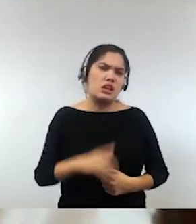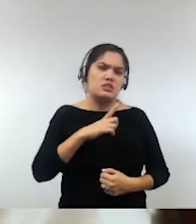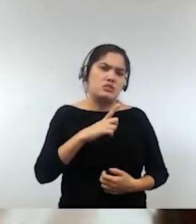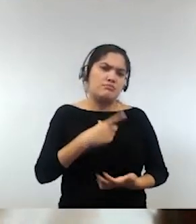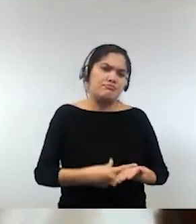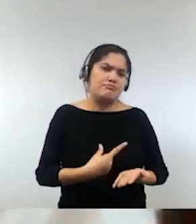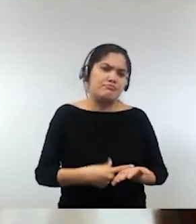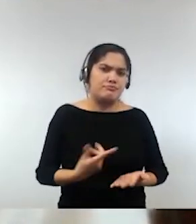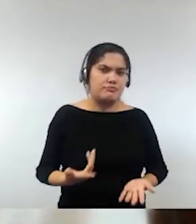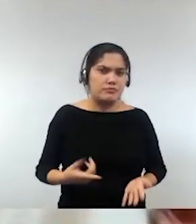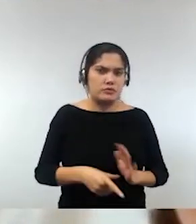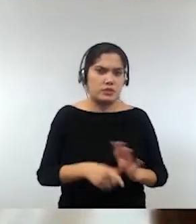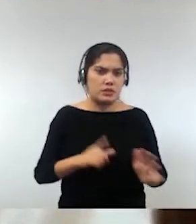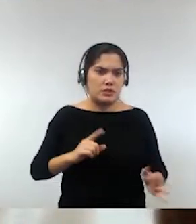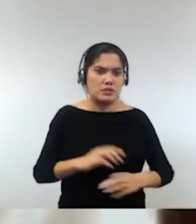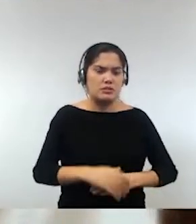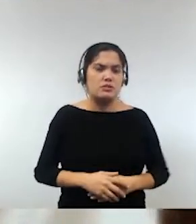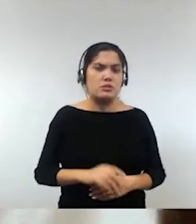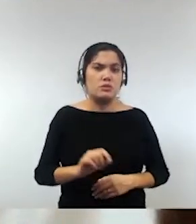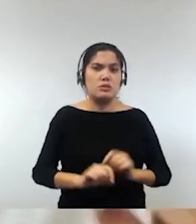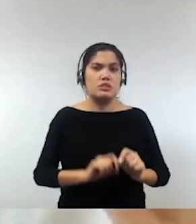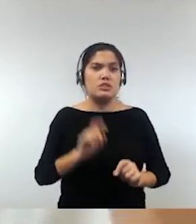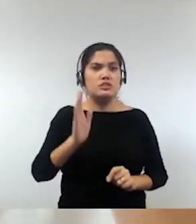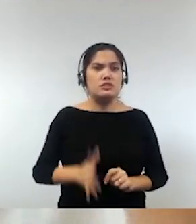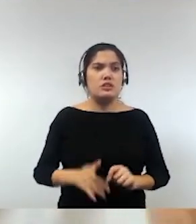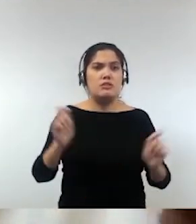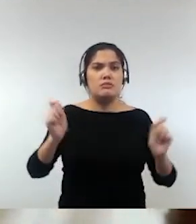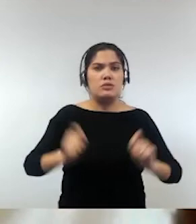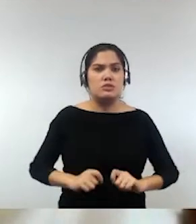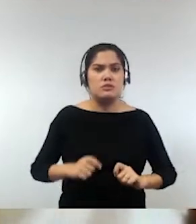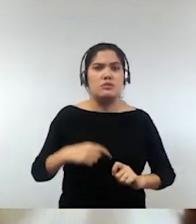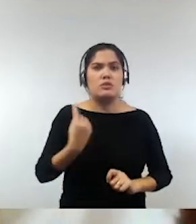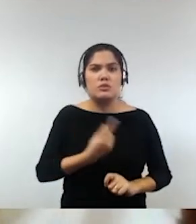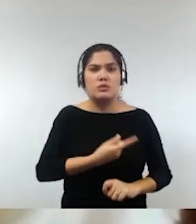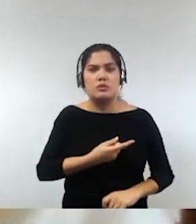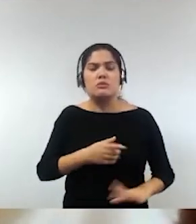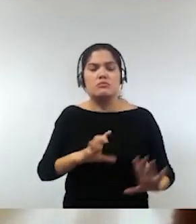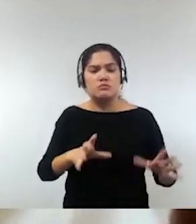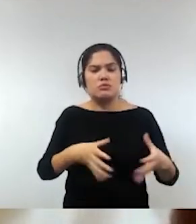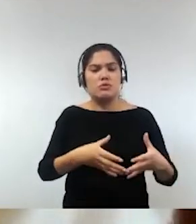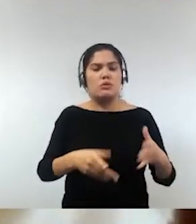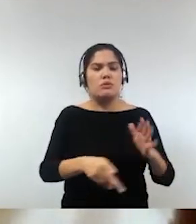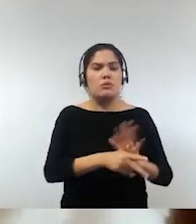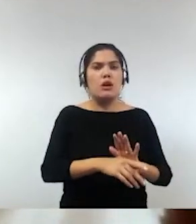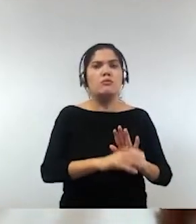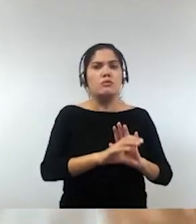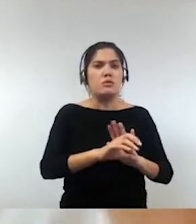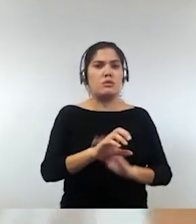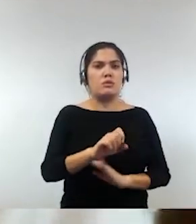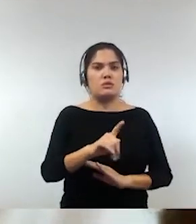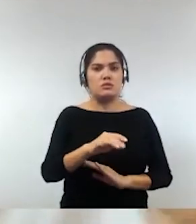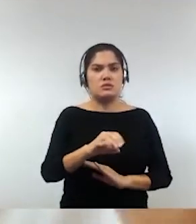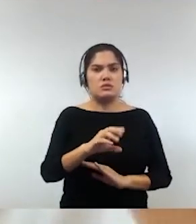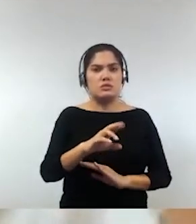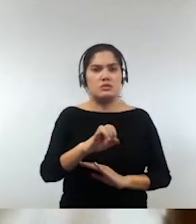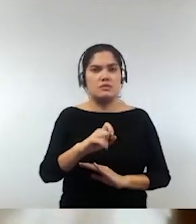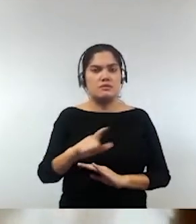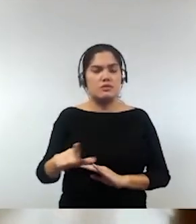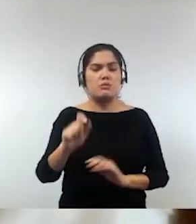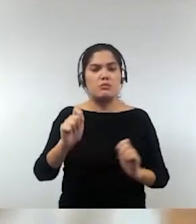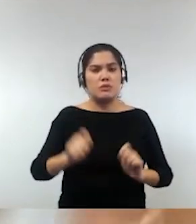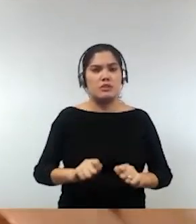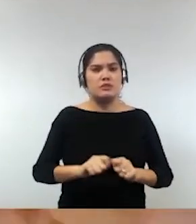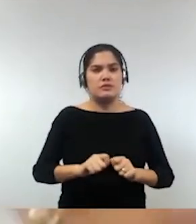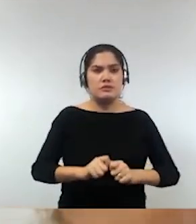permitido, né? O que já era possível, que o nosso próprio Código de Processo Civil prevê, né? A mediação pode ser